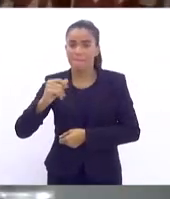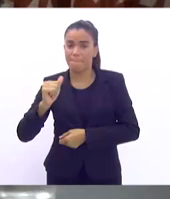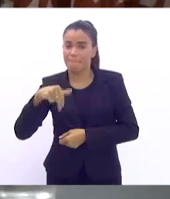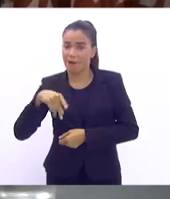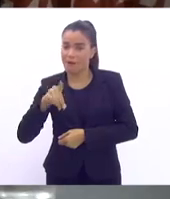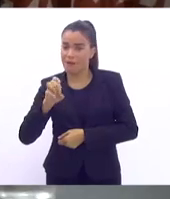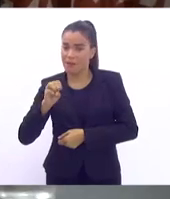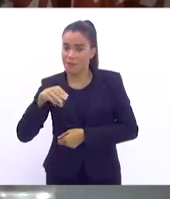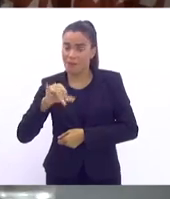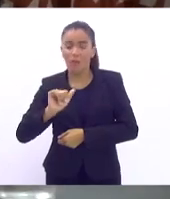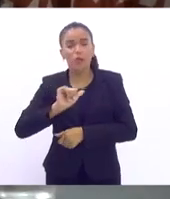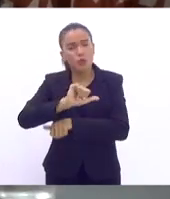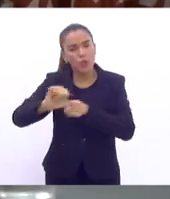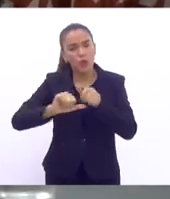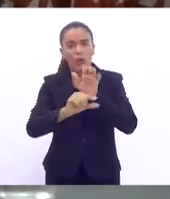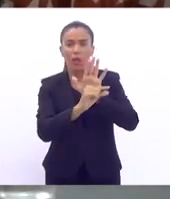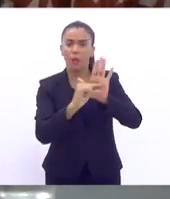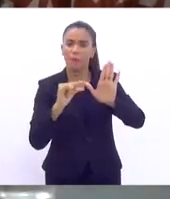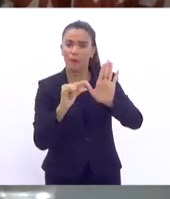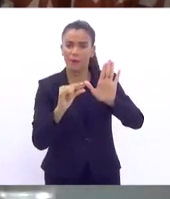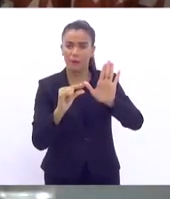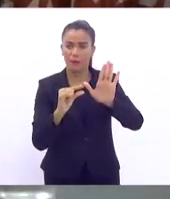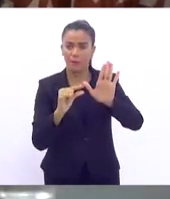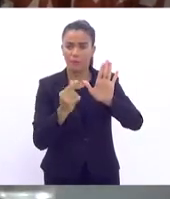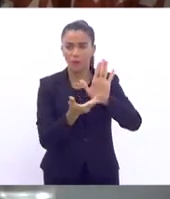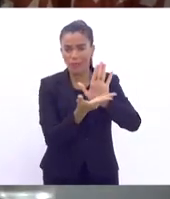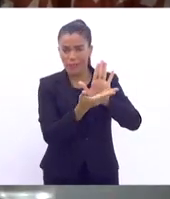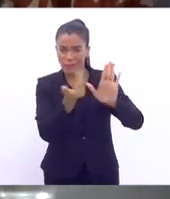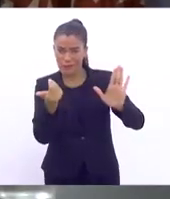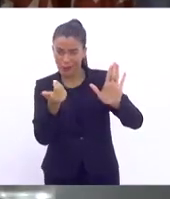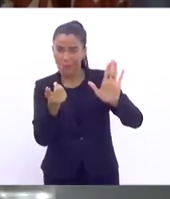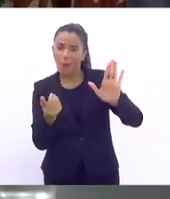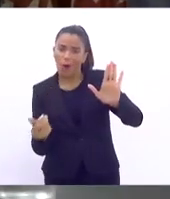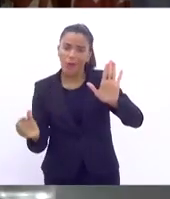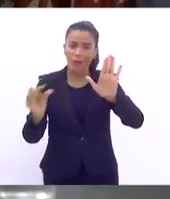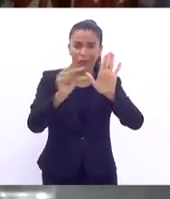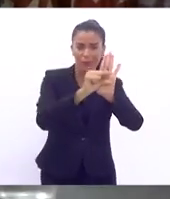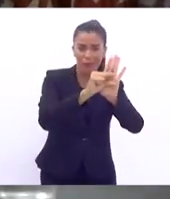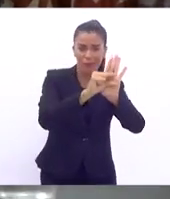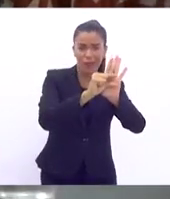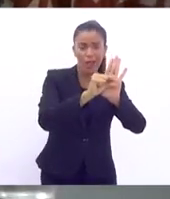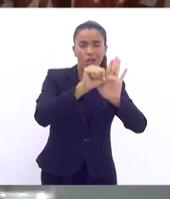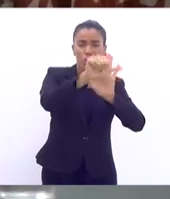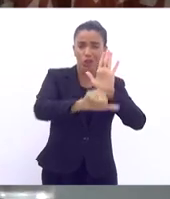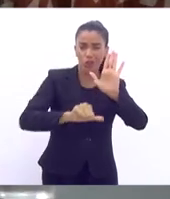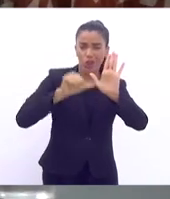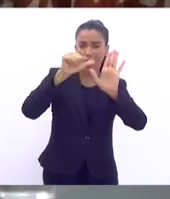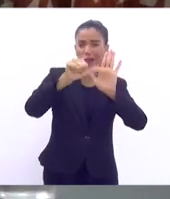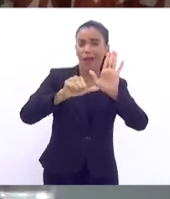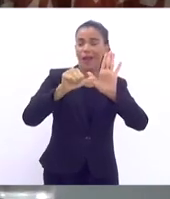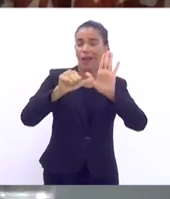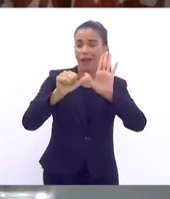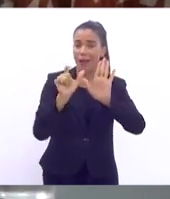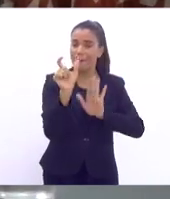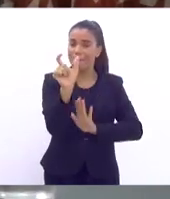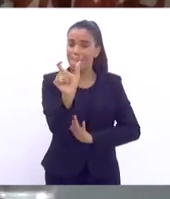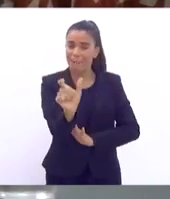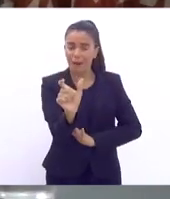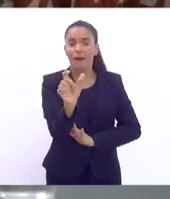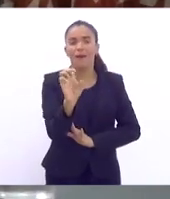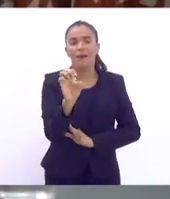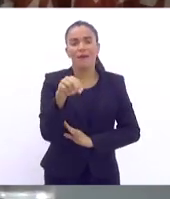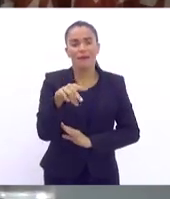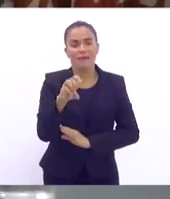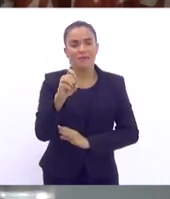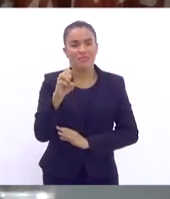se trocar com uma Emenda por isso quando a gente retira a gente pode emendar e trocar a palavra covid por endemias